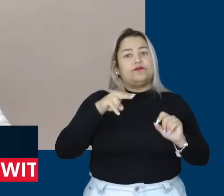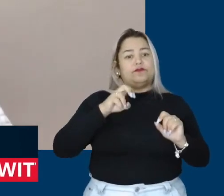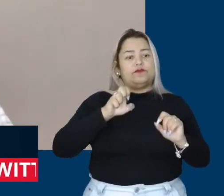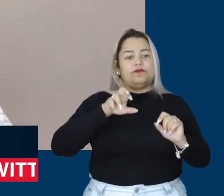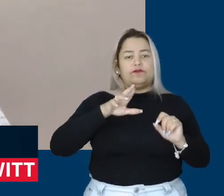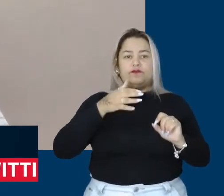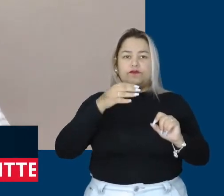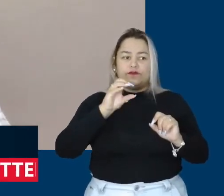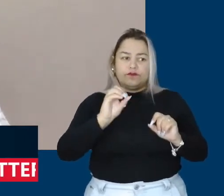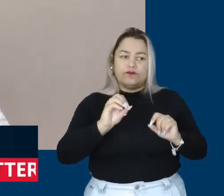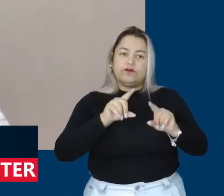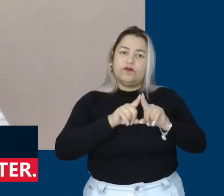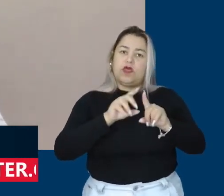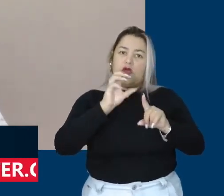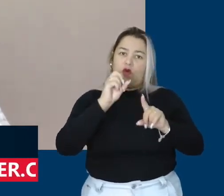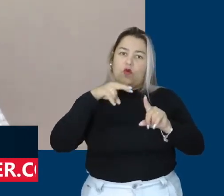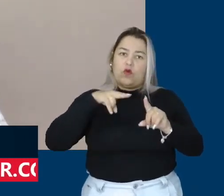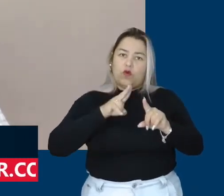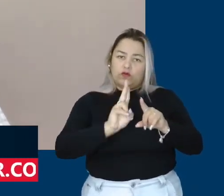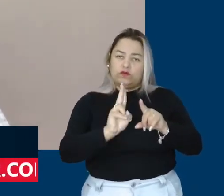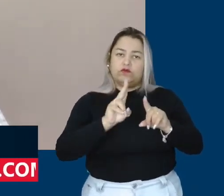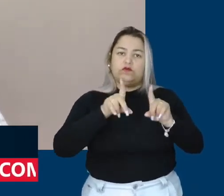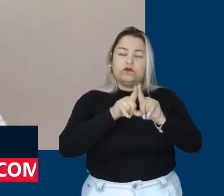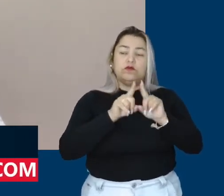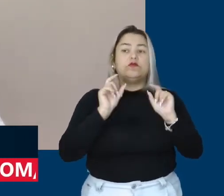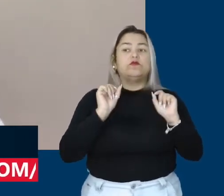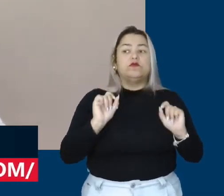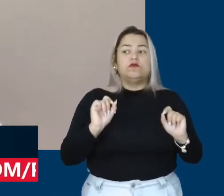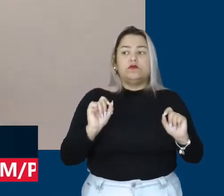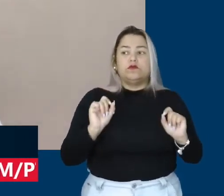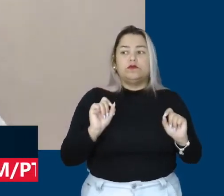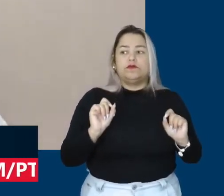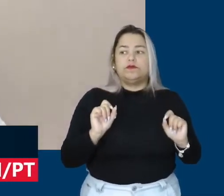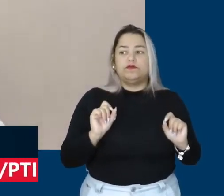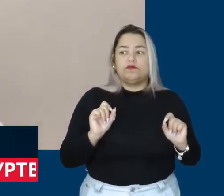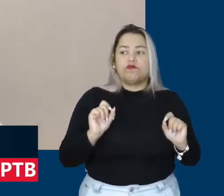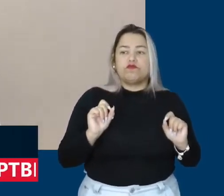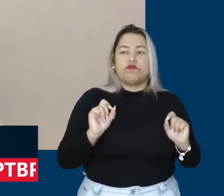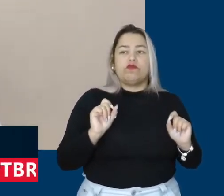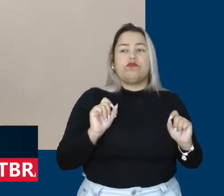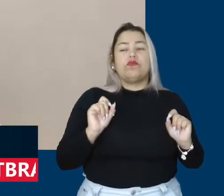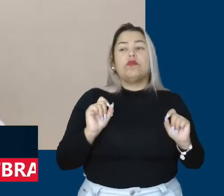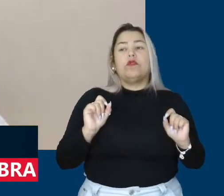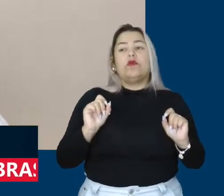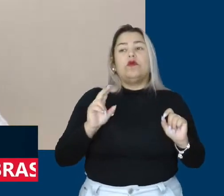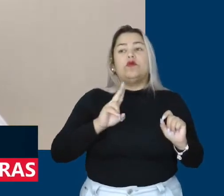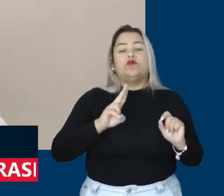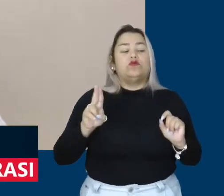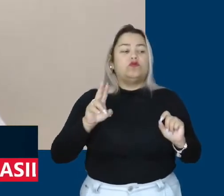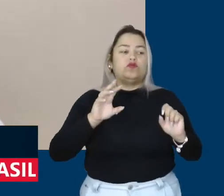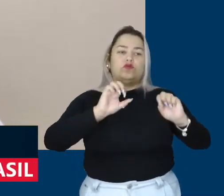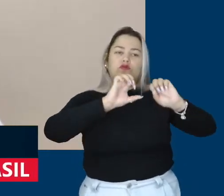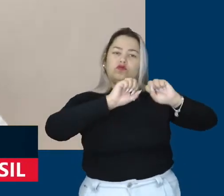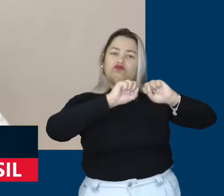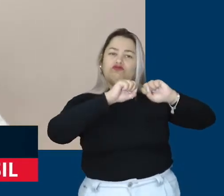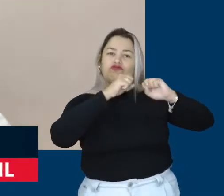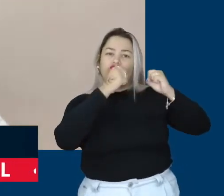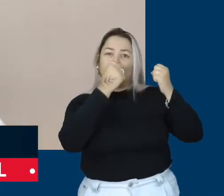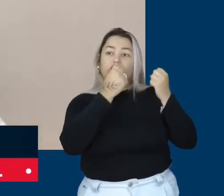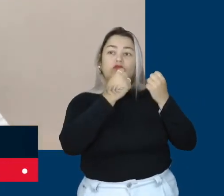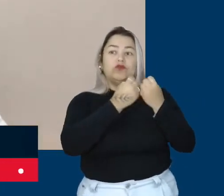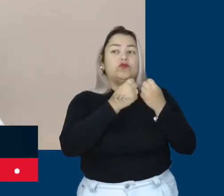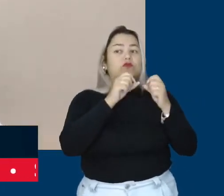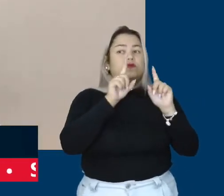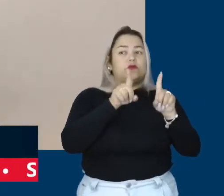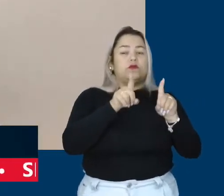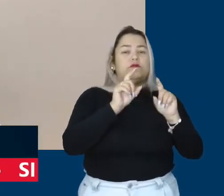né, que trata da questão de combate à desertificação, digamos que a convenção, eu fico chamando que a convenção dos pobres, né? Porque você prestar